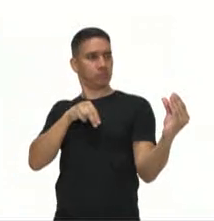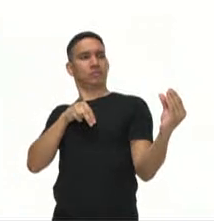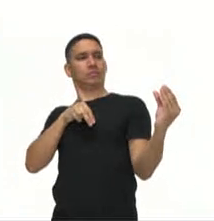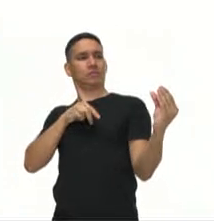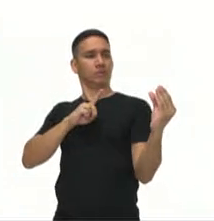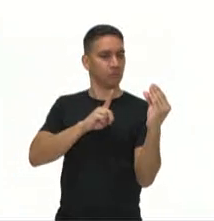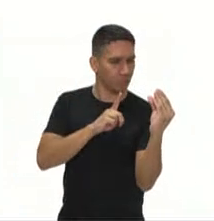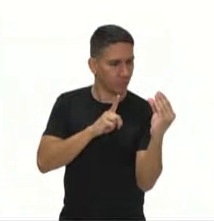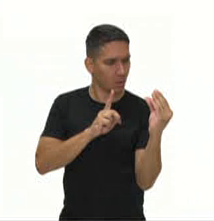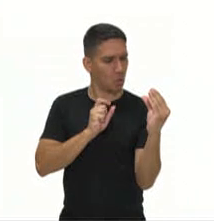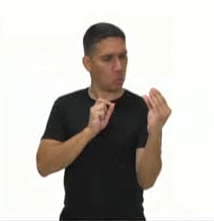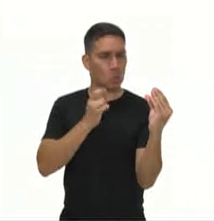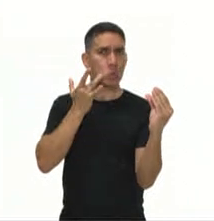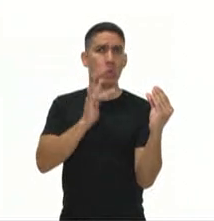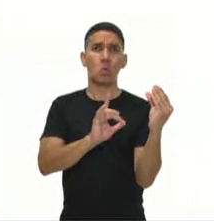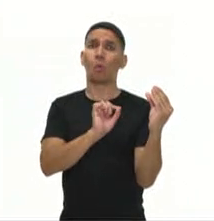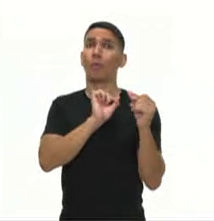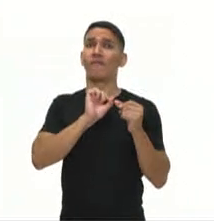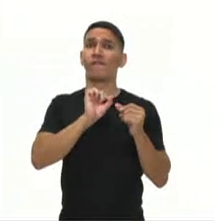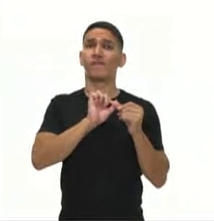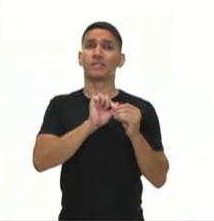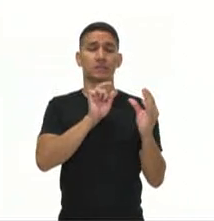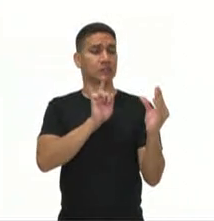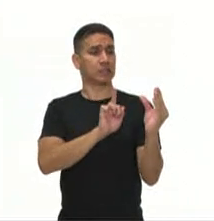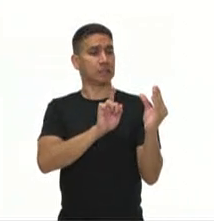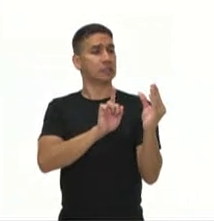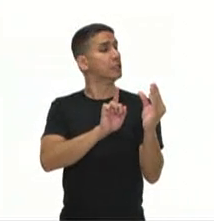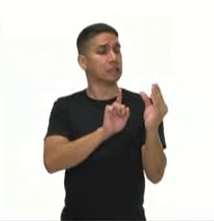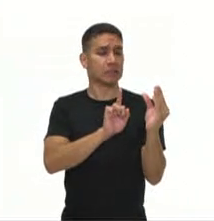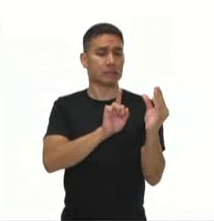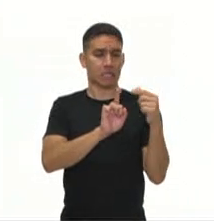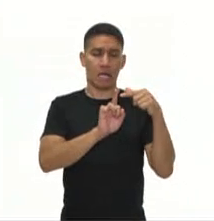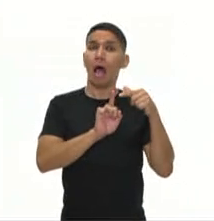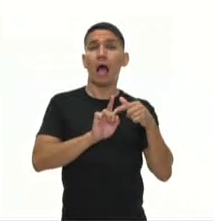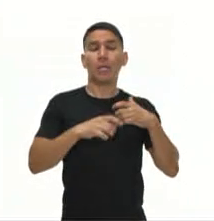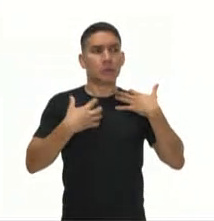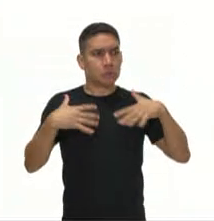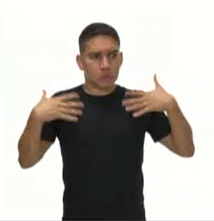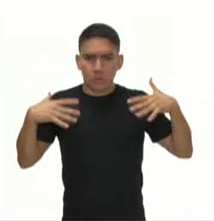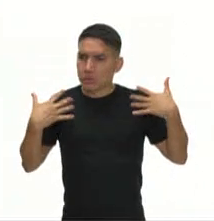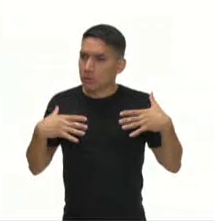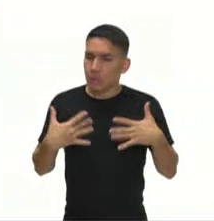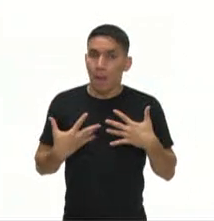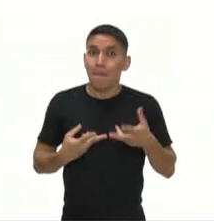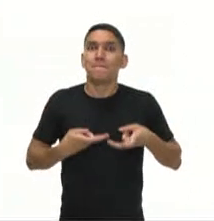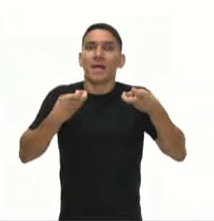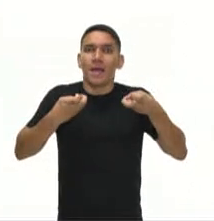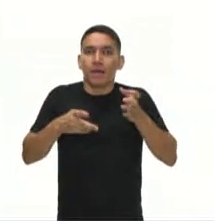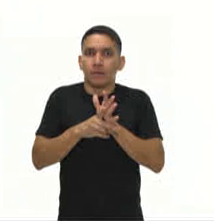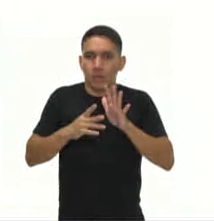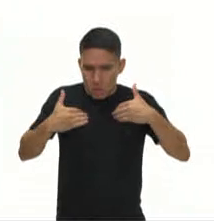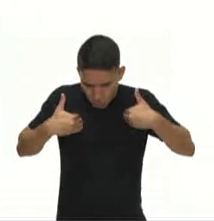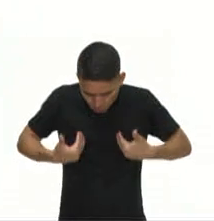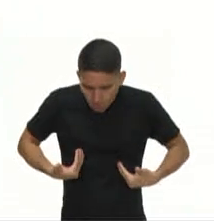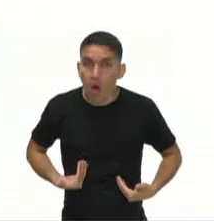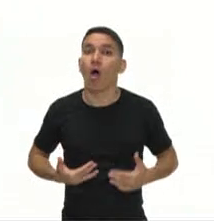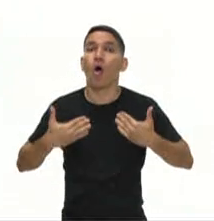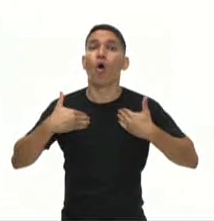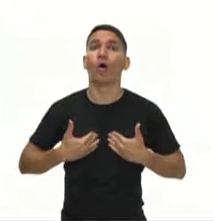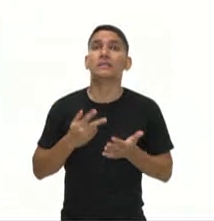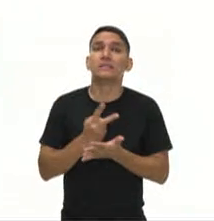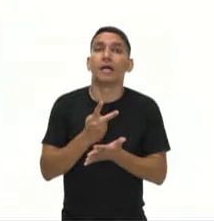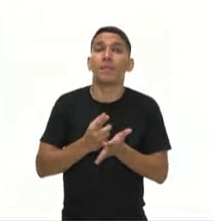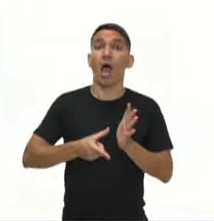para frente. Nem sabia mais o que fazia. Perturbado, atônito, percebeu que uma parte de seu corpo,